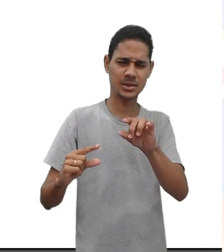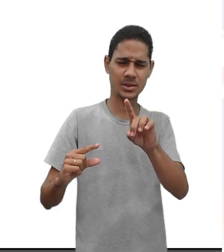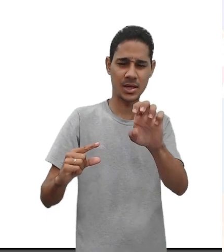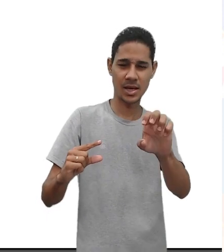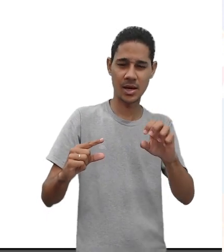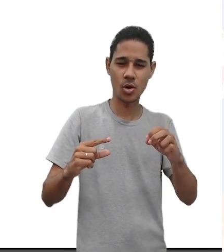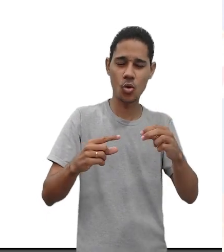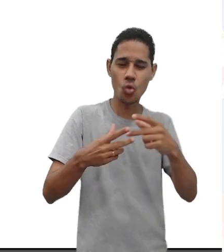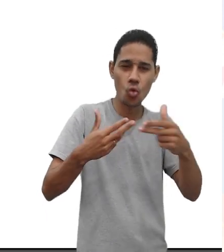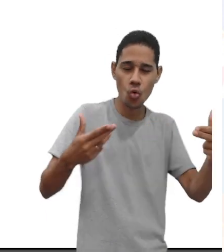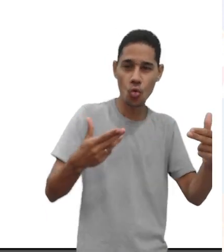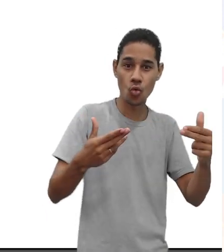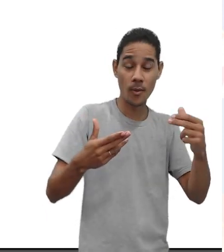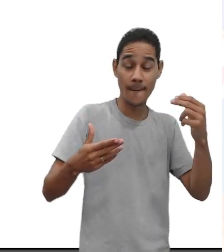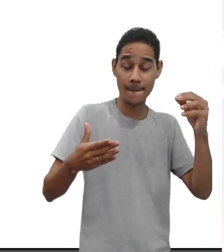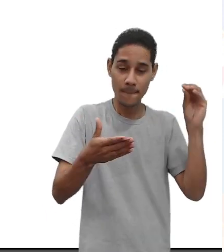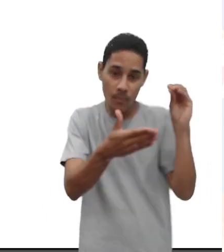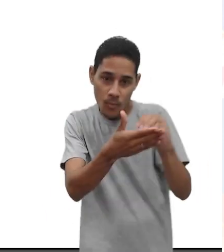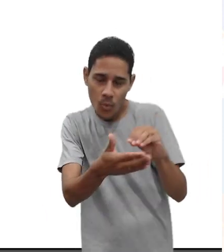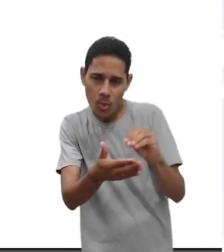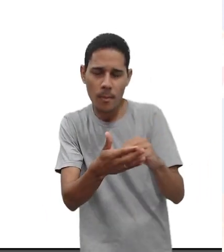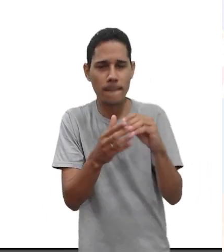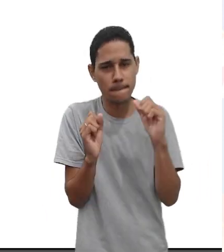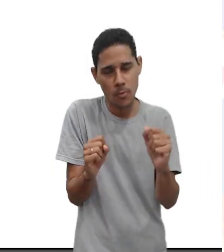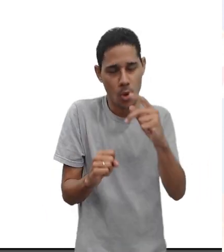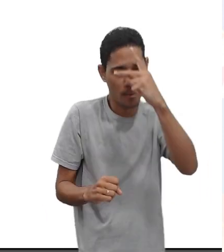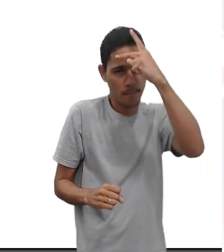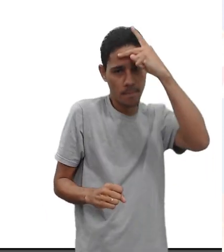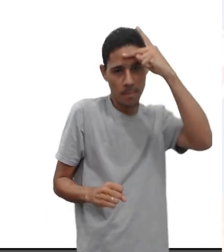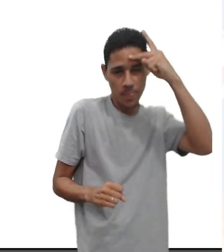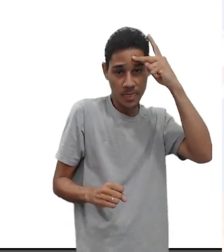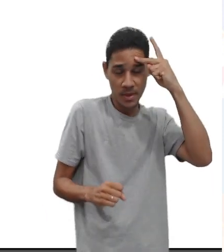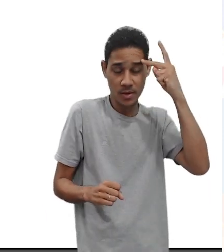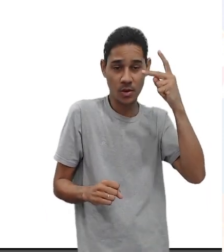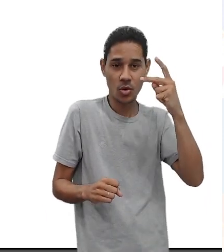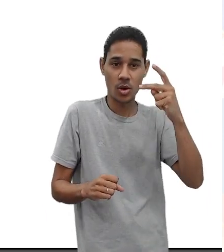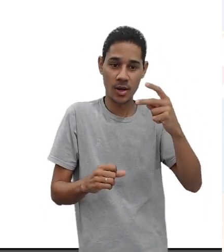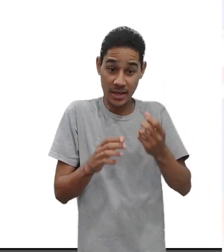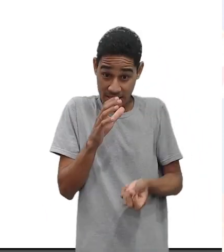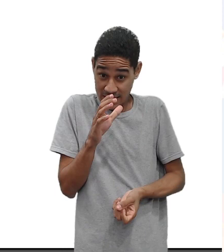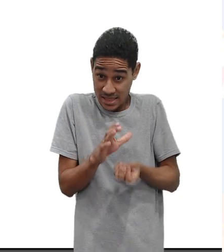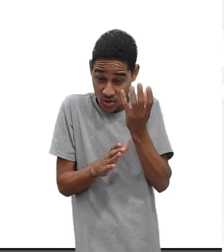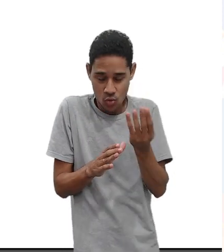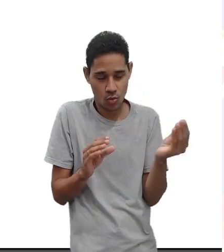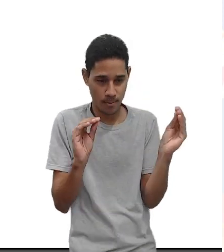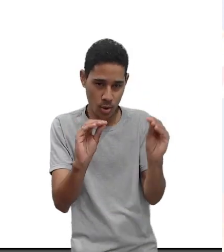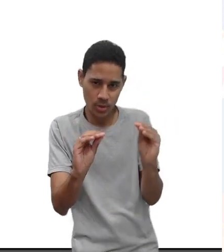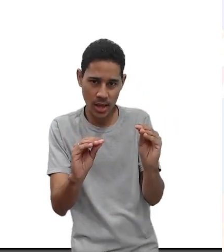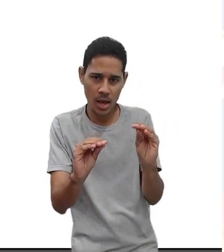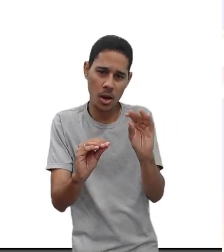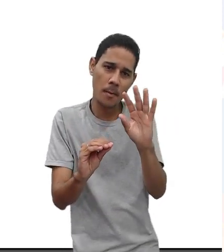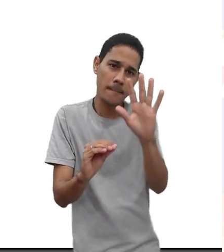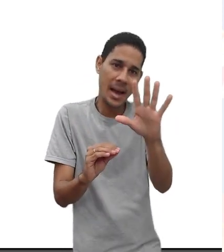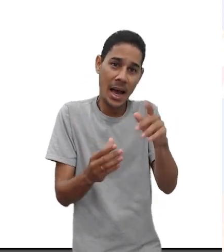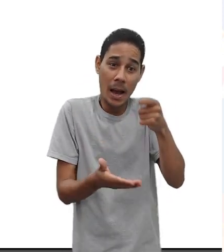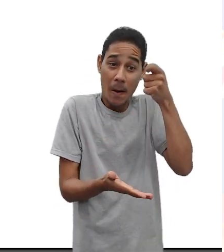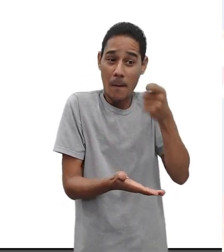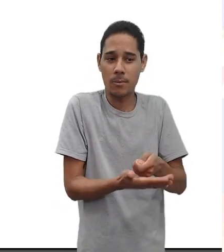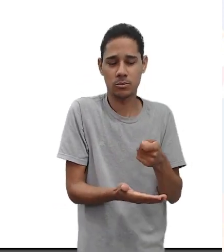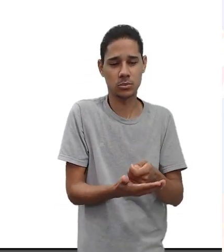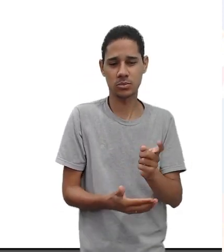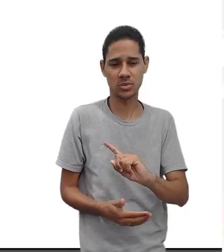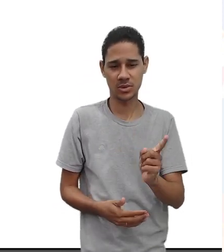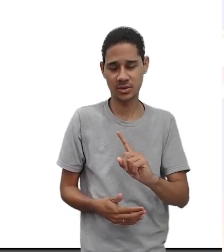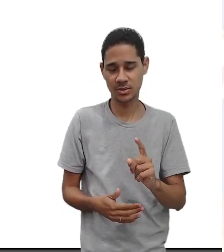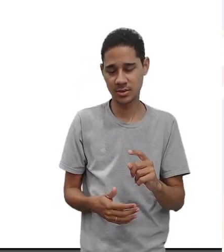é essencial, tá? Fica a critério do desenvolvedor. Como a gente está falando de semântica, né, está falando